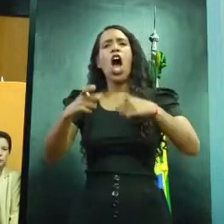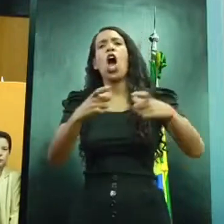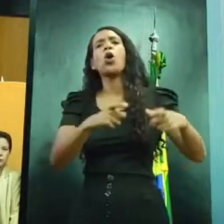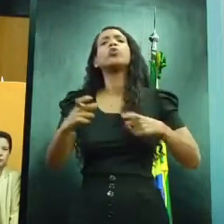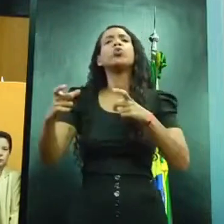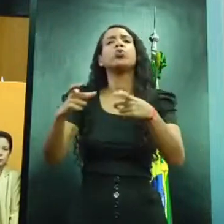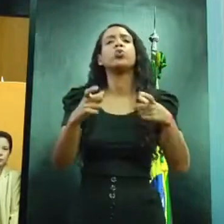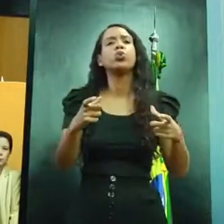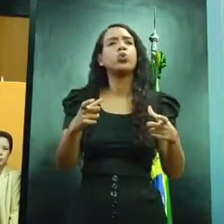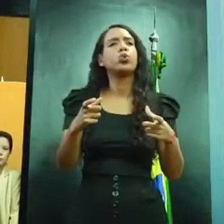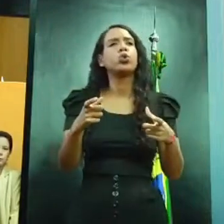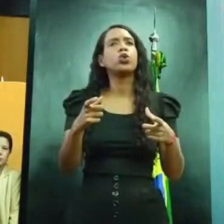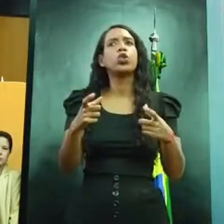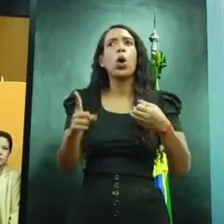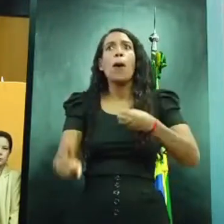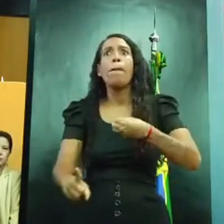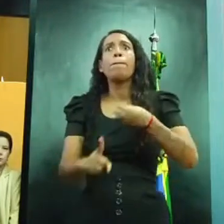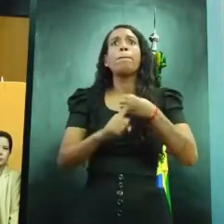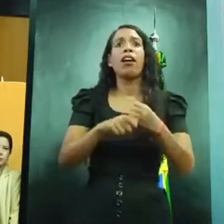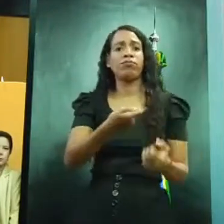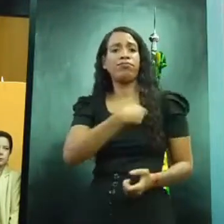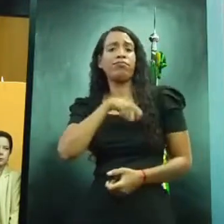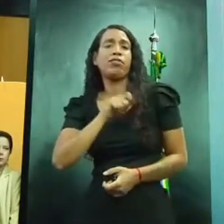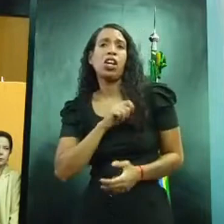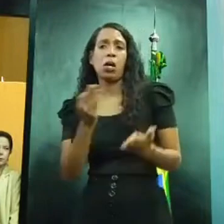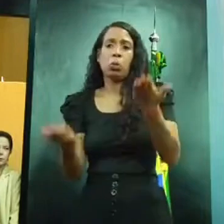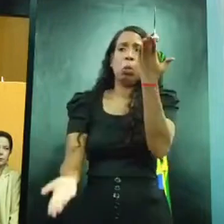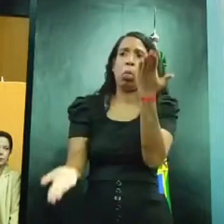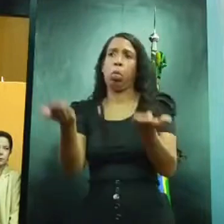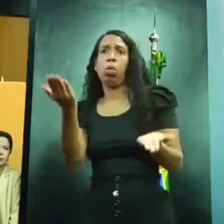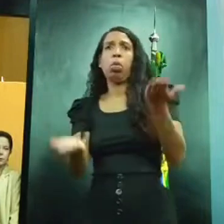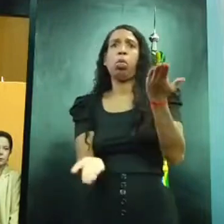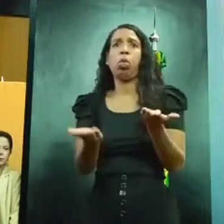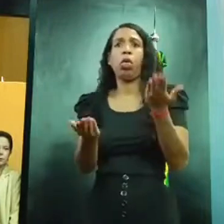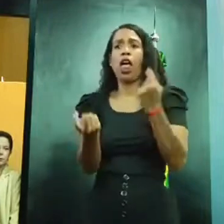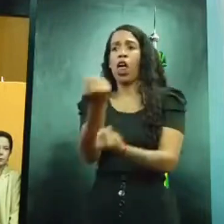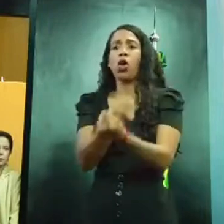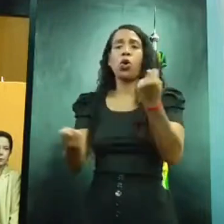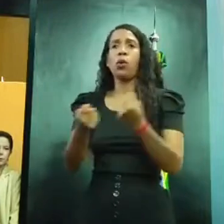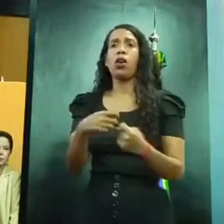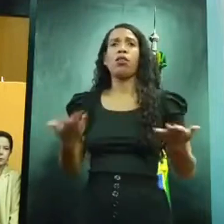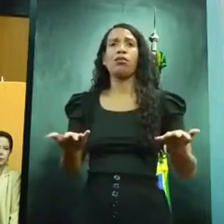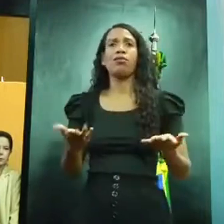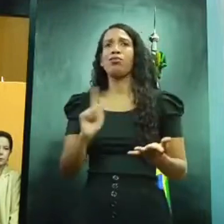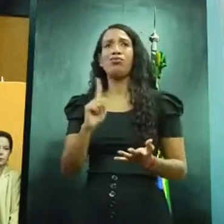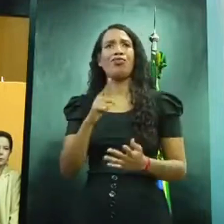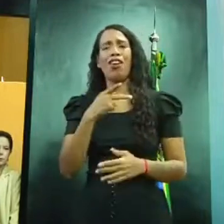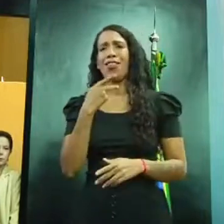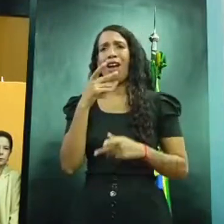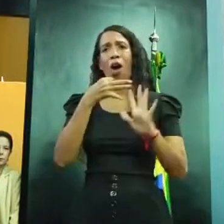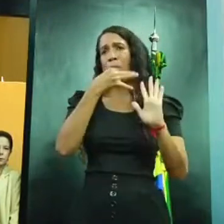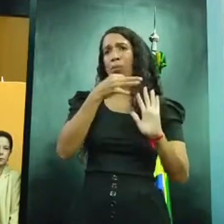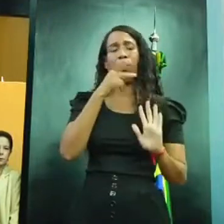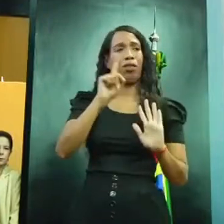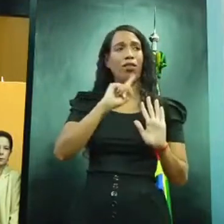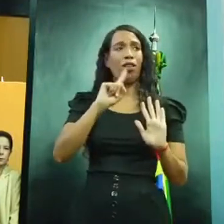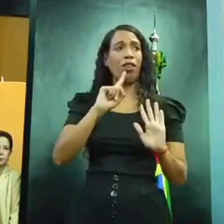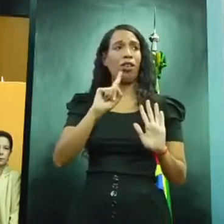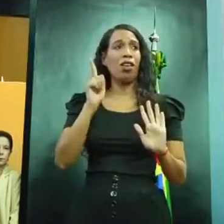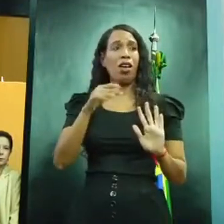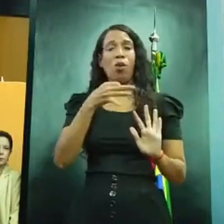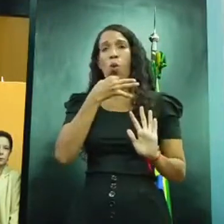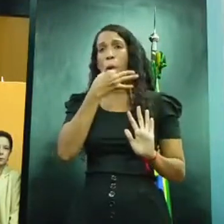vem o impacto fiscal, o desequilíbrio macroeconômico? Não se sustenta o argumento. Esse é